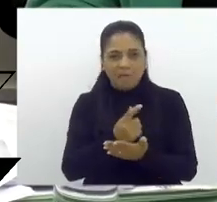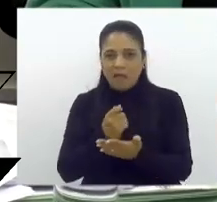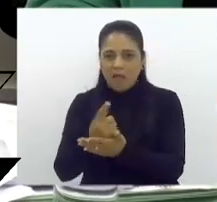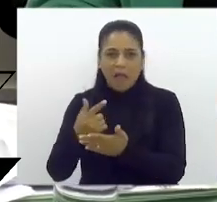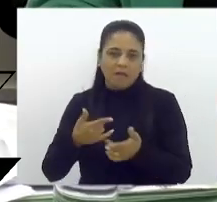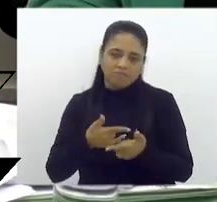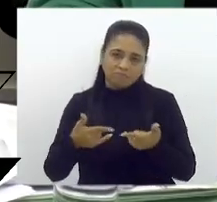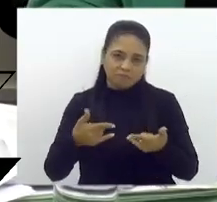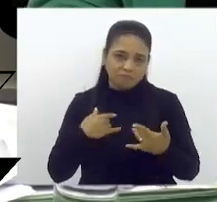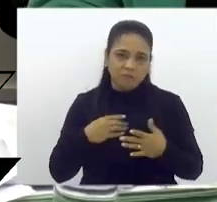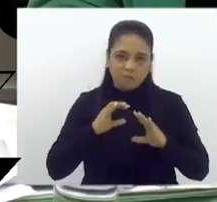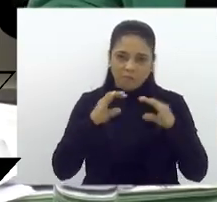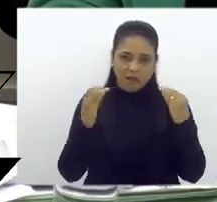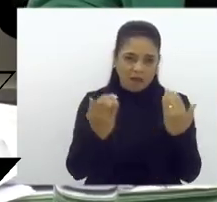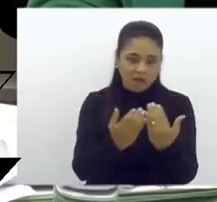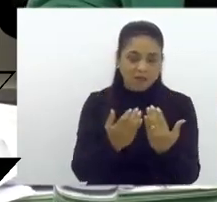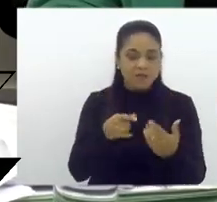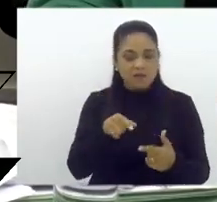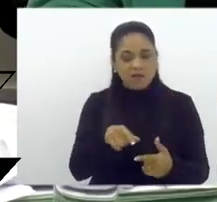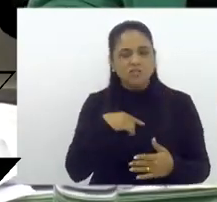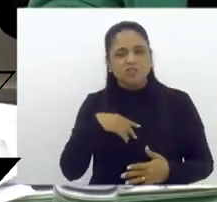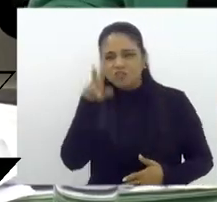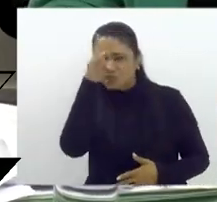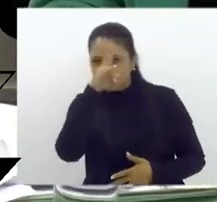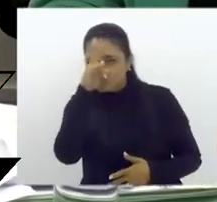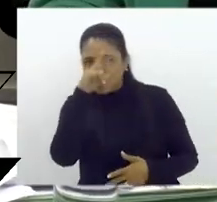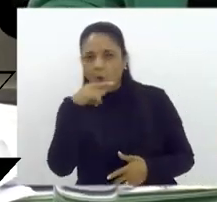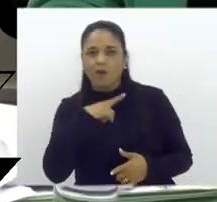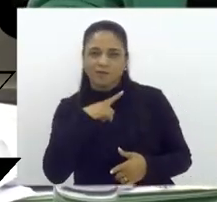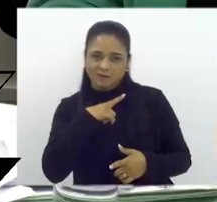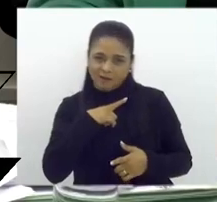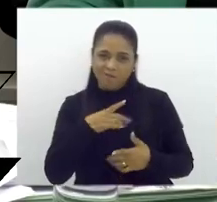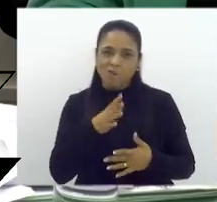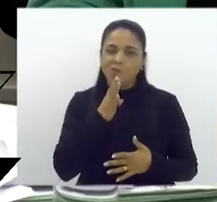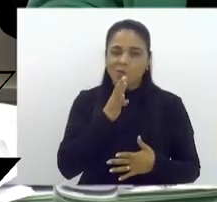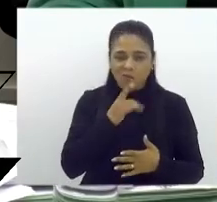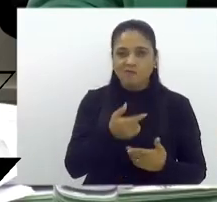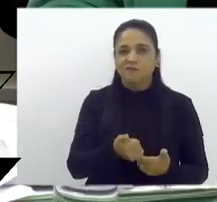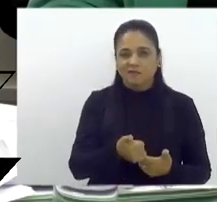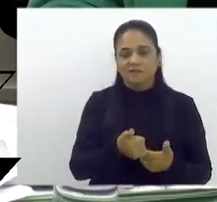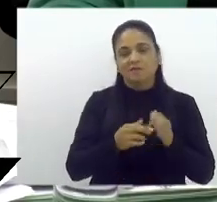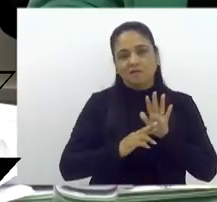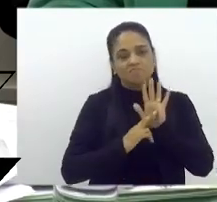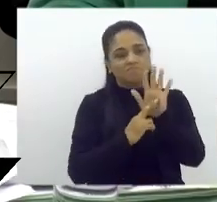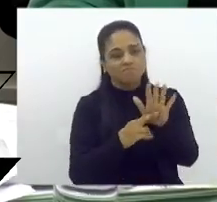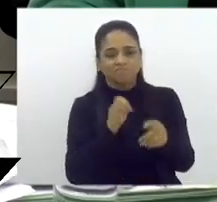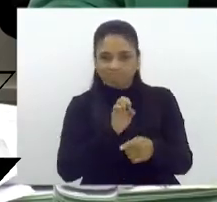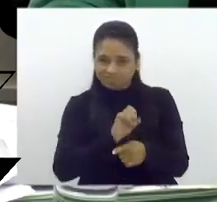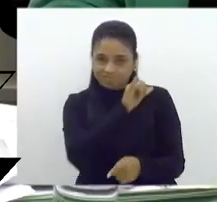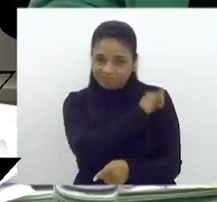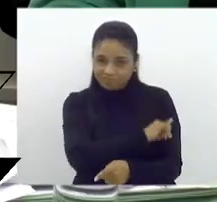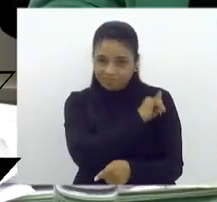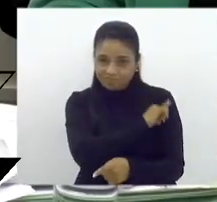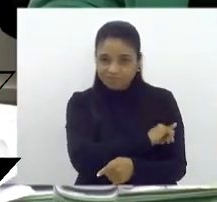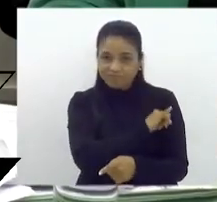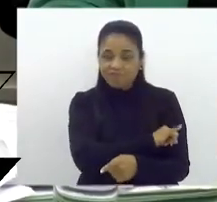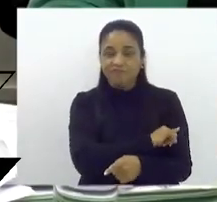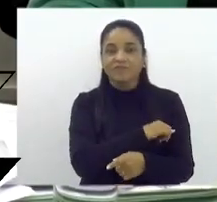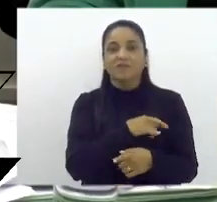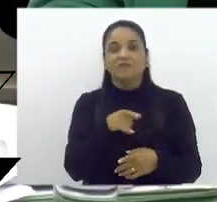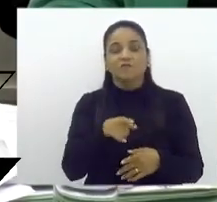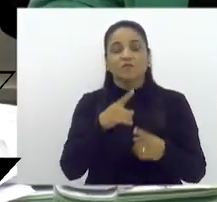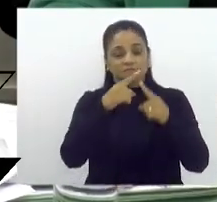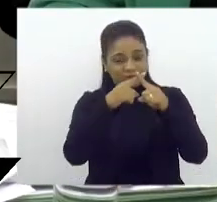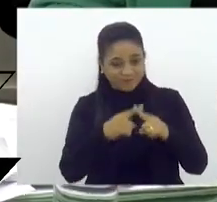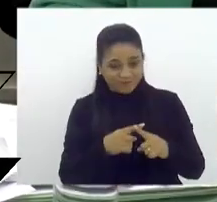é um palco de muitas histórias, de muitas vitórias, e que representa muito o nosso estado do Rio de Janeiro. E eu vou fazer esse torneio